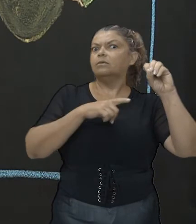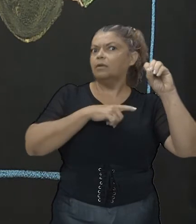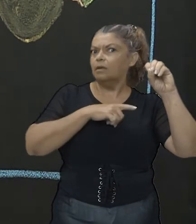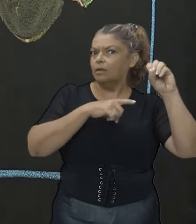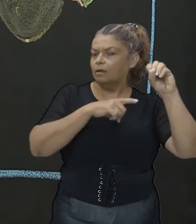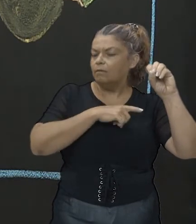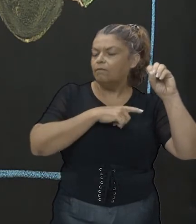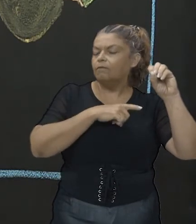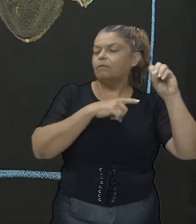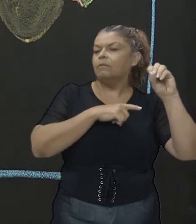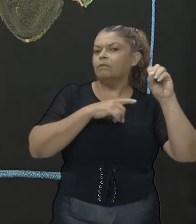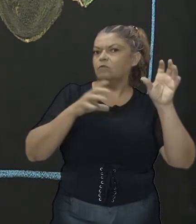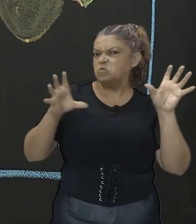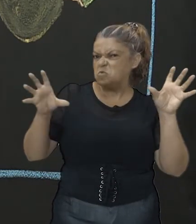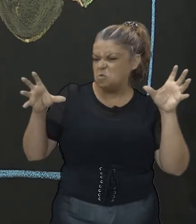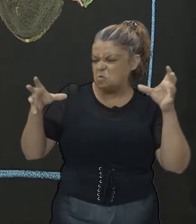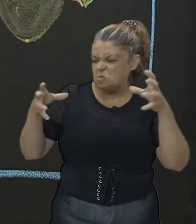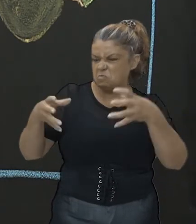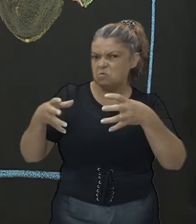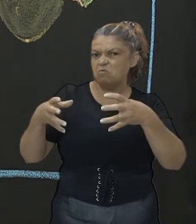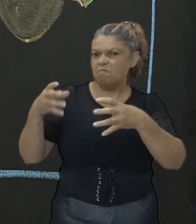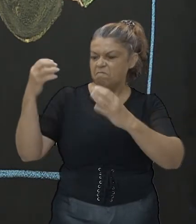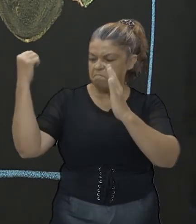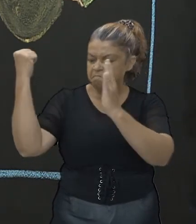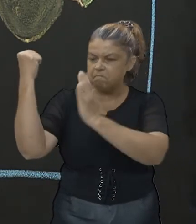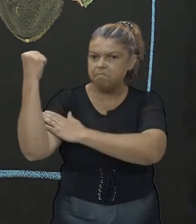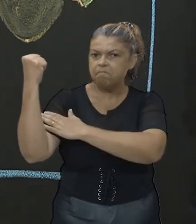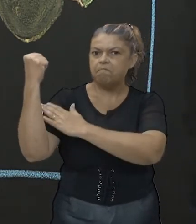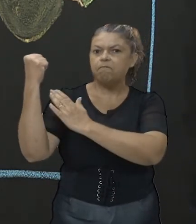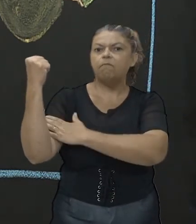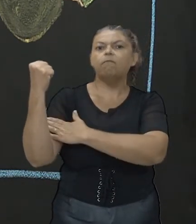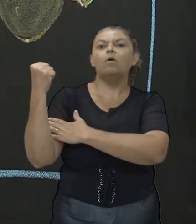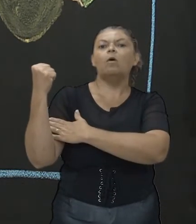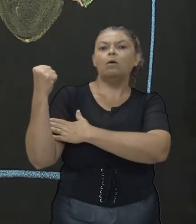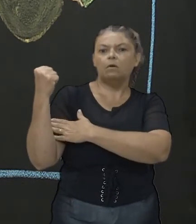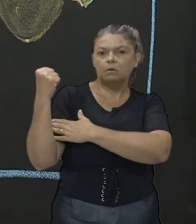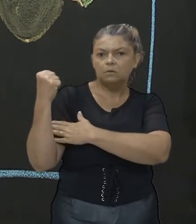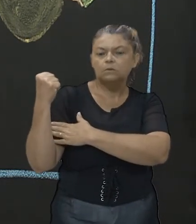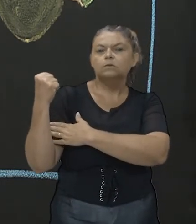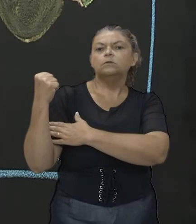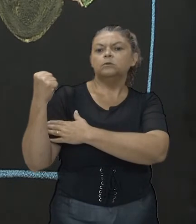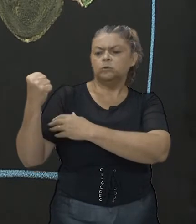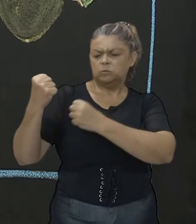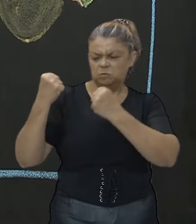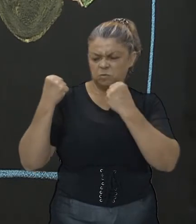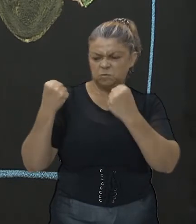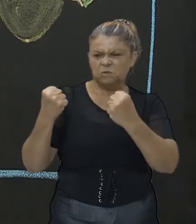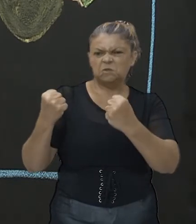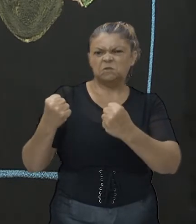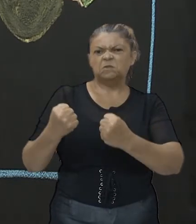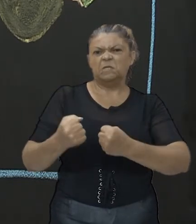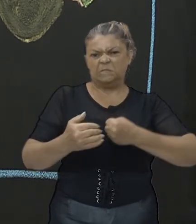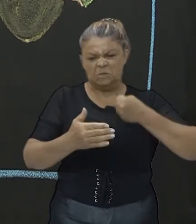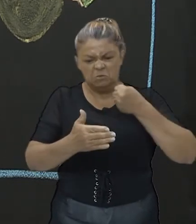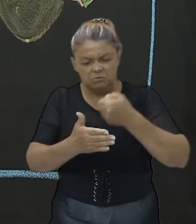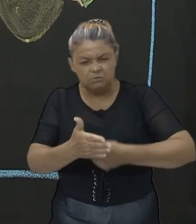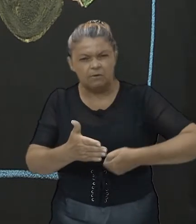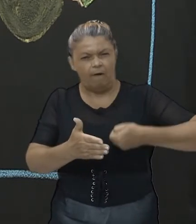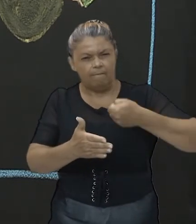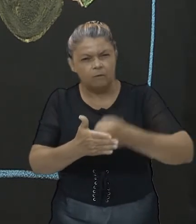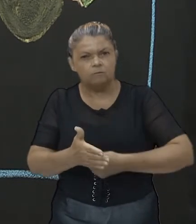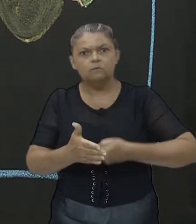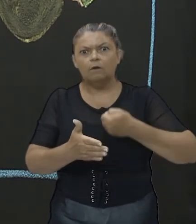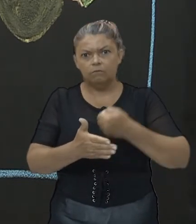pirâmide hierárquica sobre as castas, sobre os grupos sociais, que não havia mobilidade social. O indivíduo